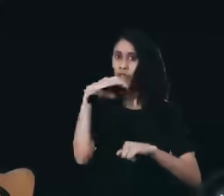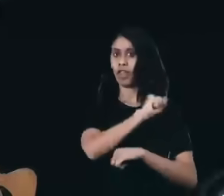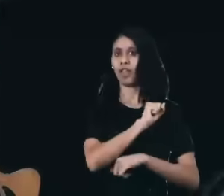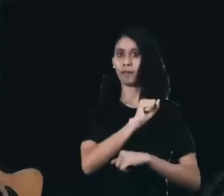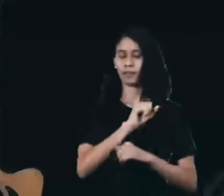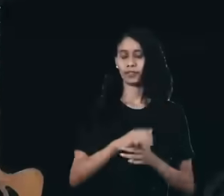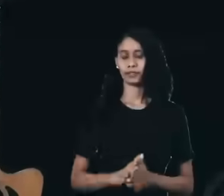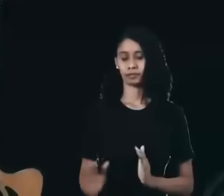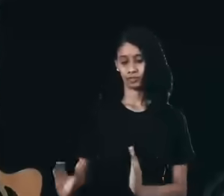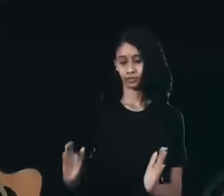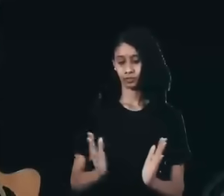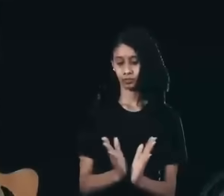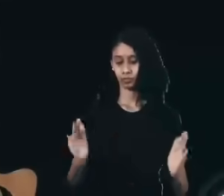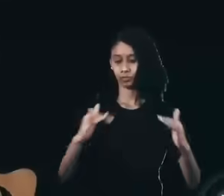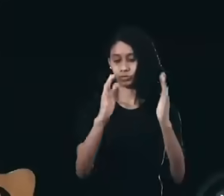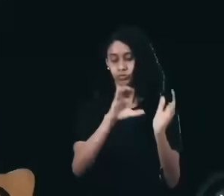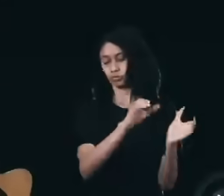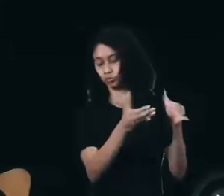ainda era rápida.